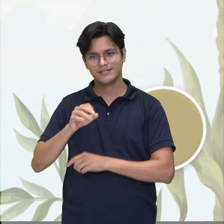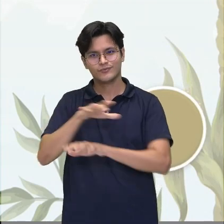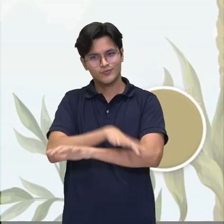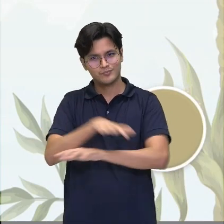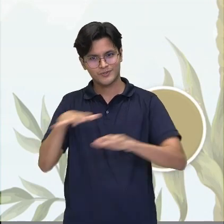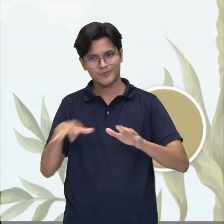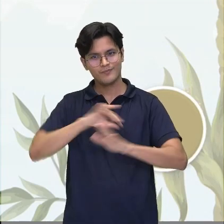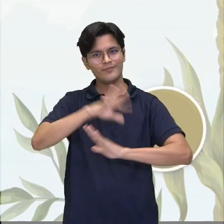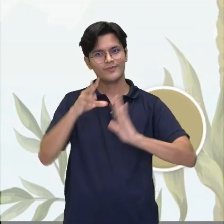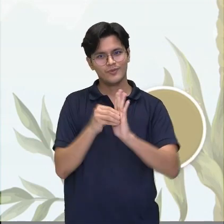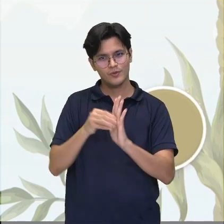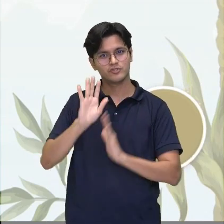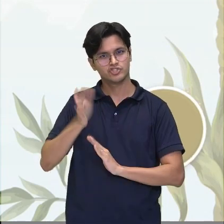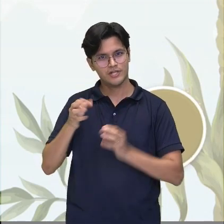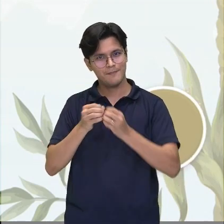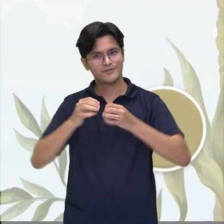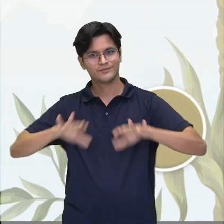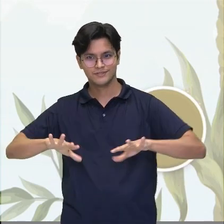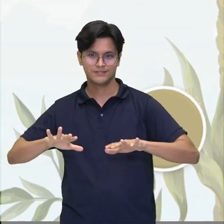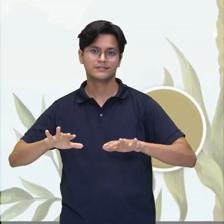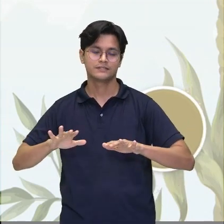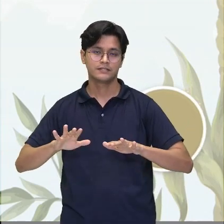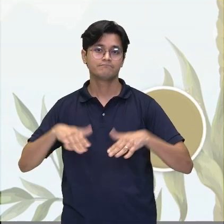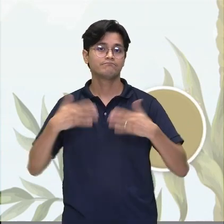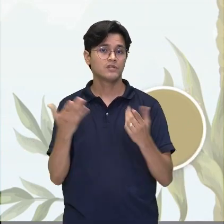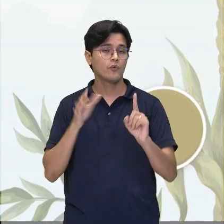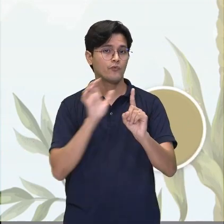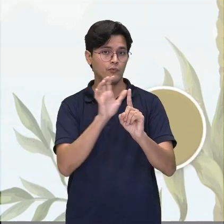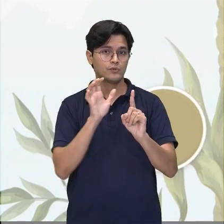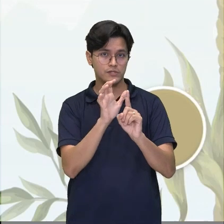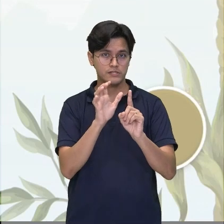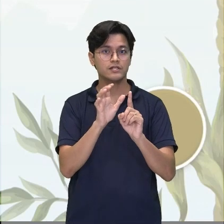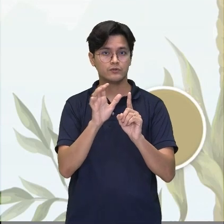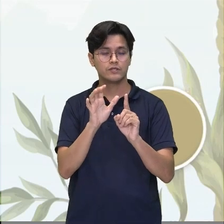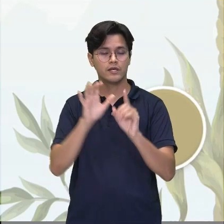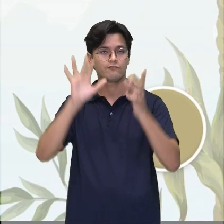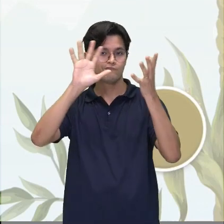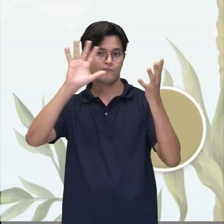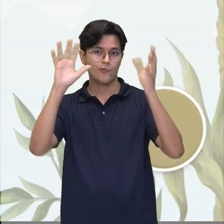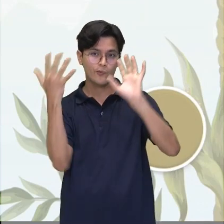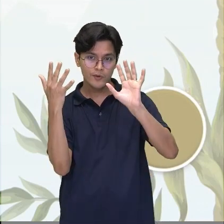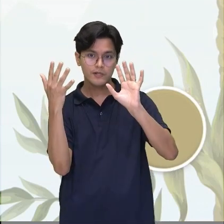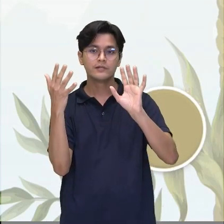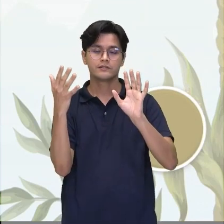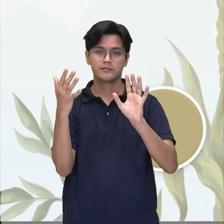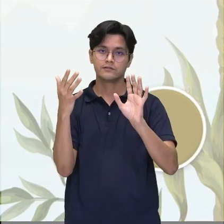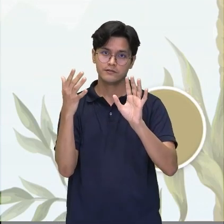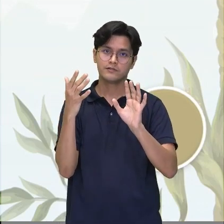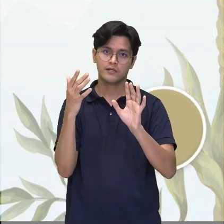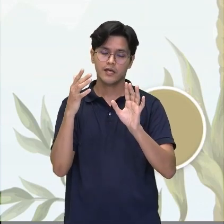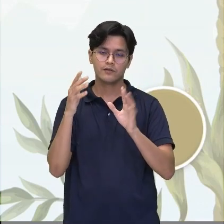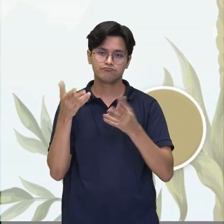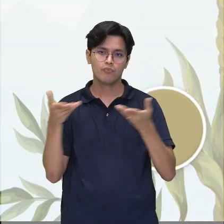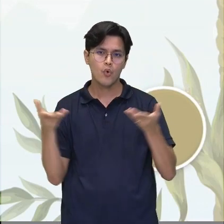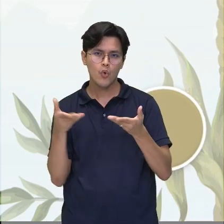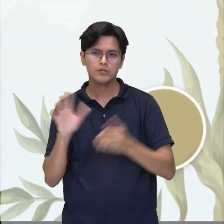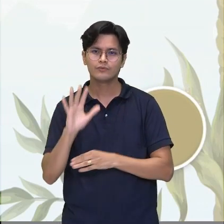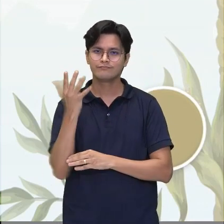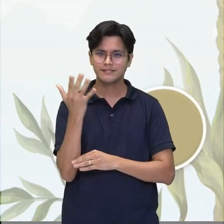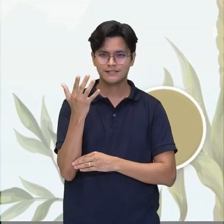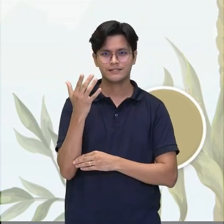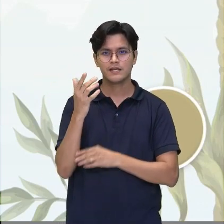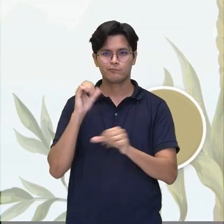comprometer o quê? As condições climáticas, né, que a gente vem observando nos últimos anos, as mudanças climáticas, e